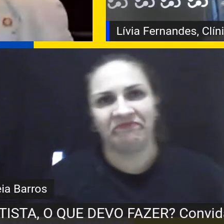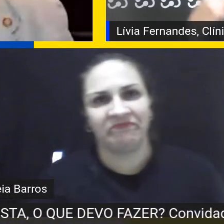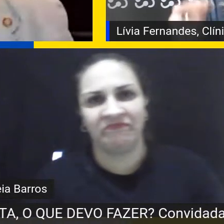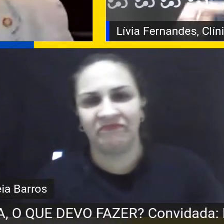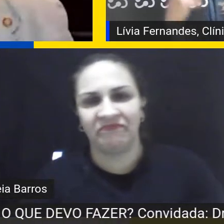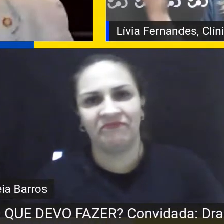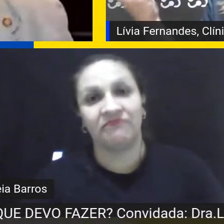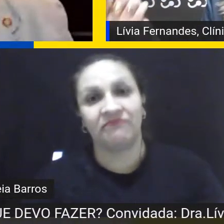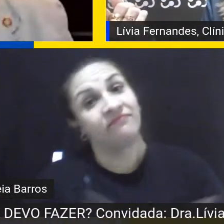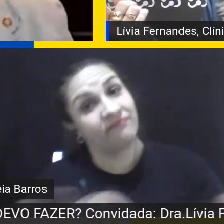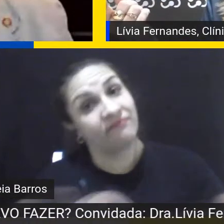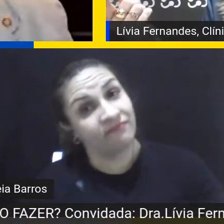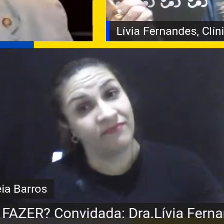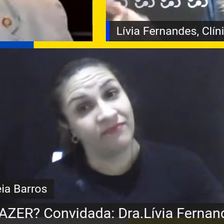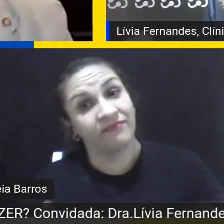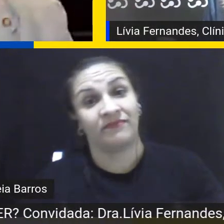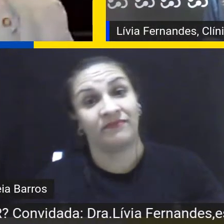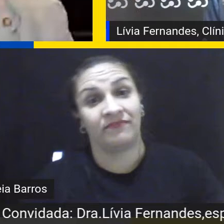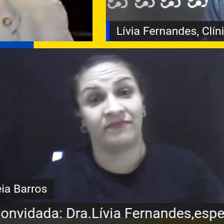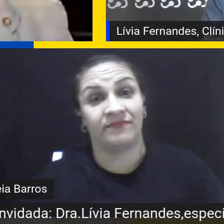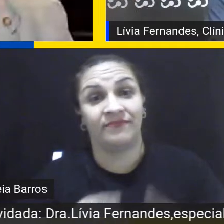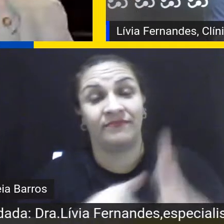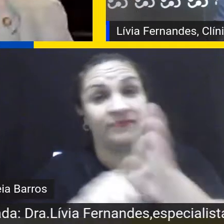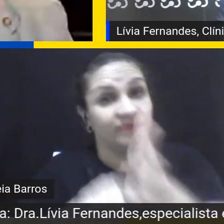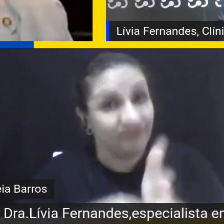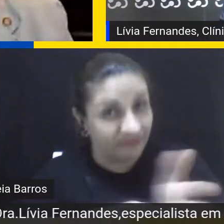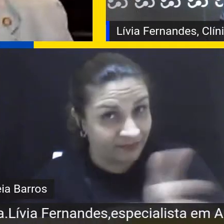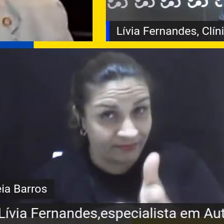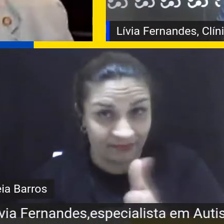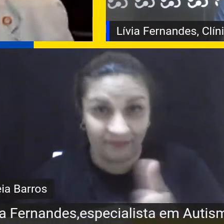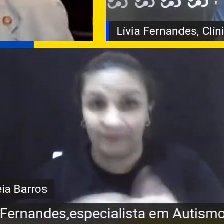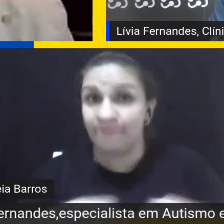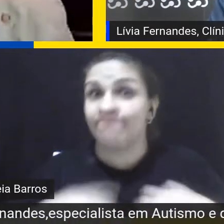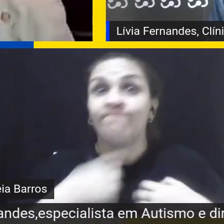Então, quando a gente vai investigar, o nível de ansiedade dos